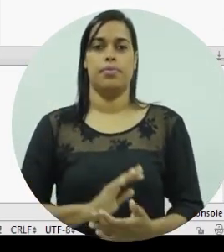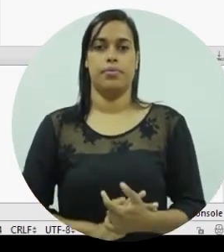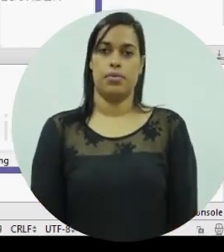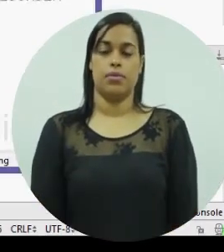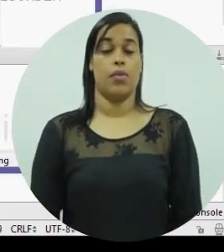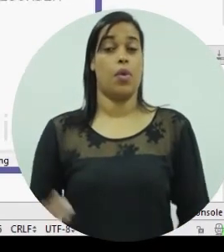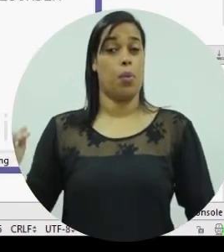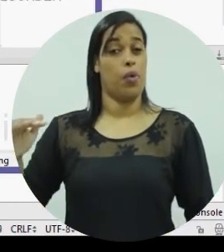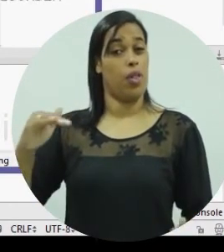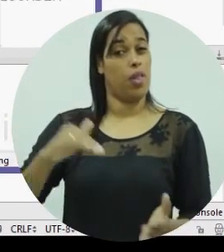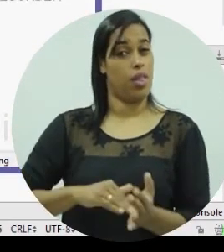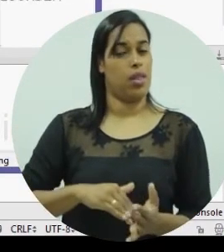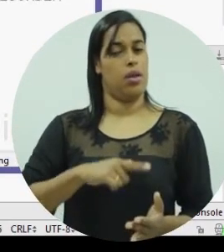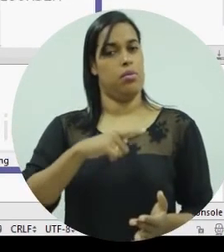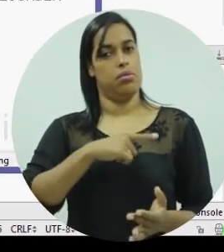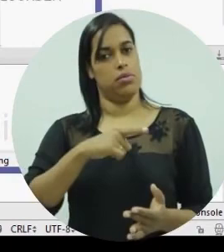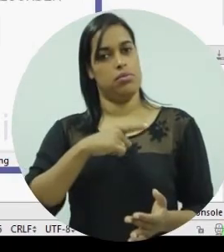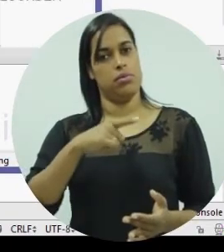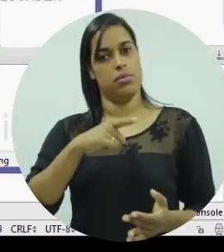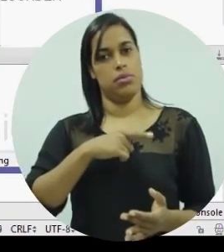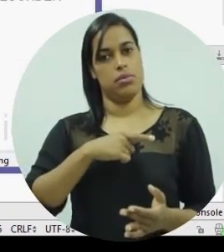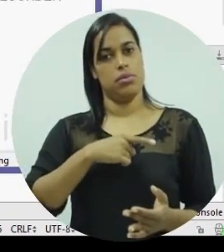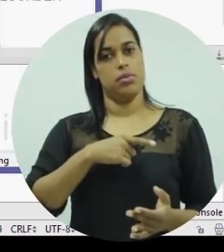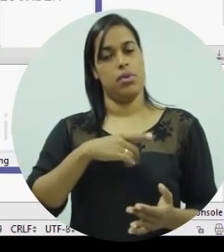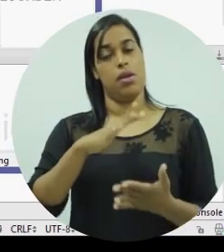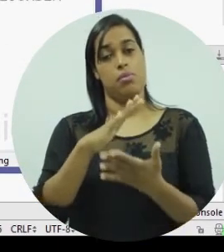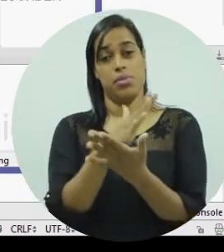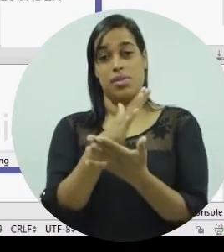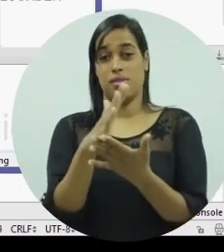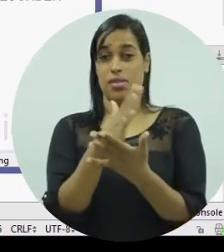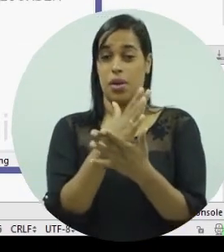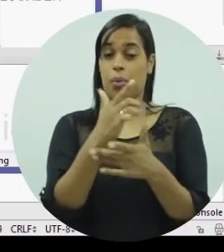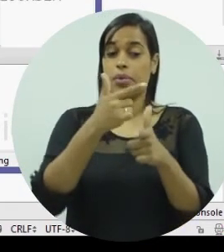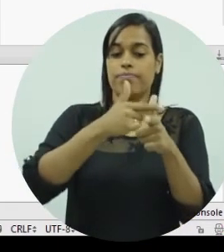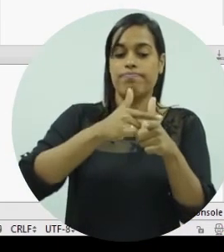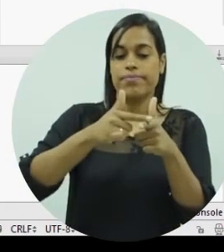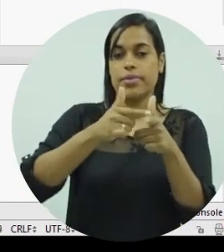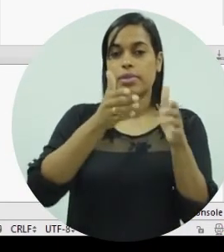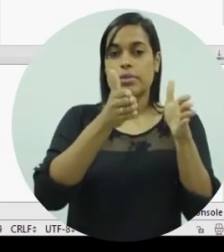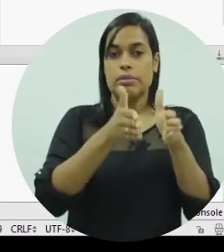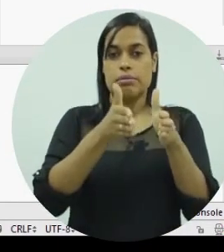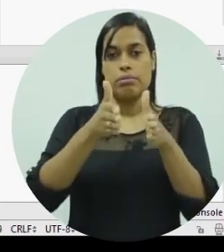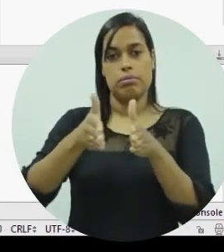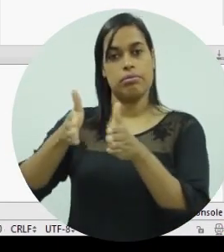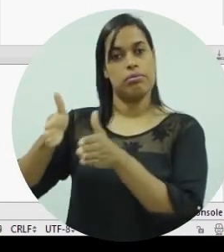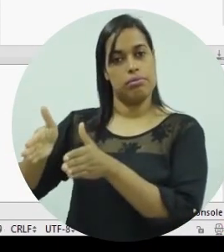outro. Por último, temos os separadores.